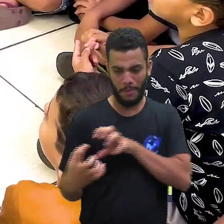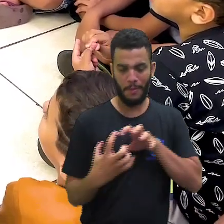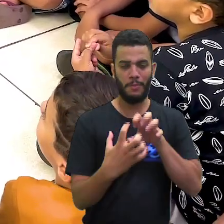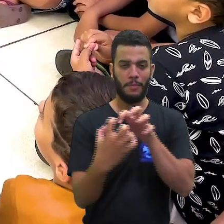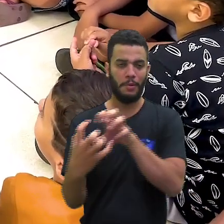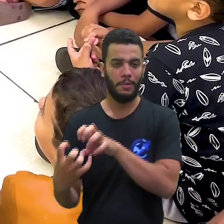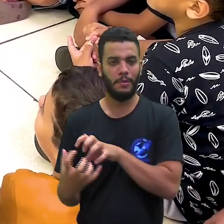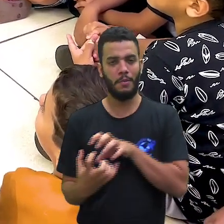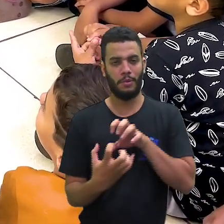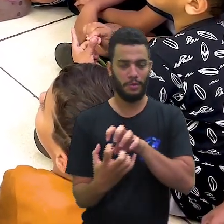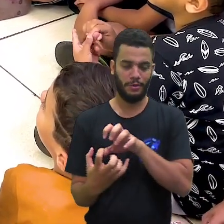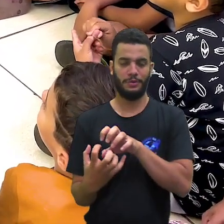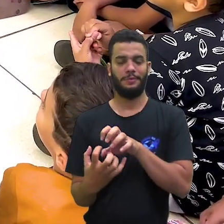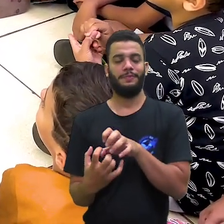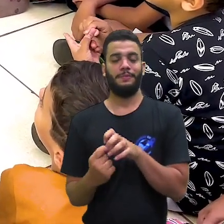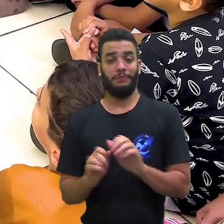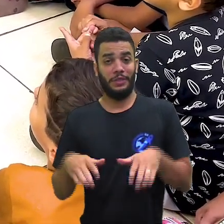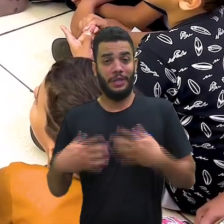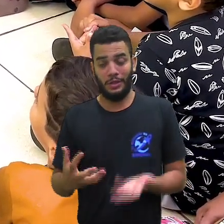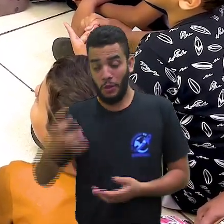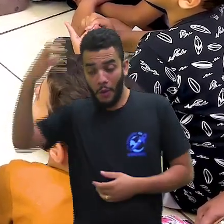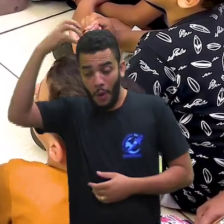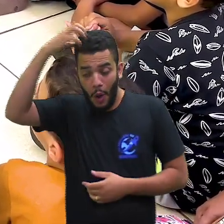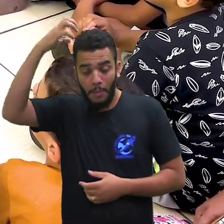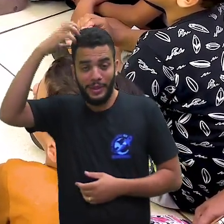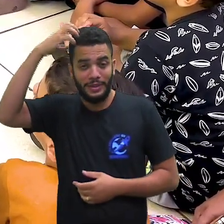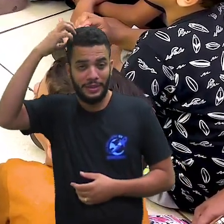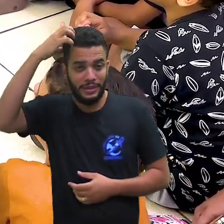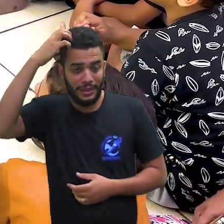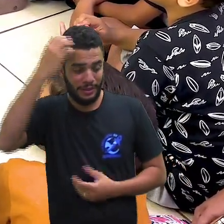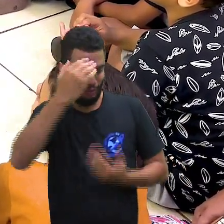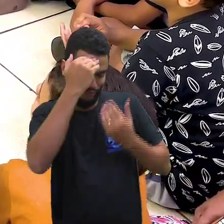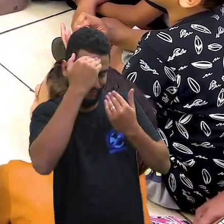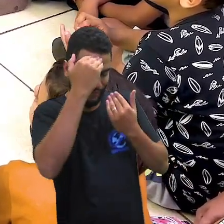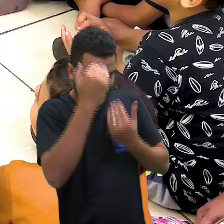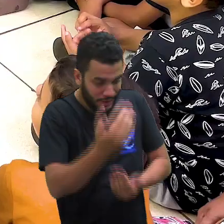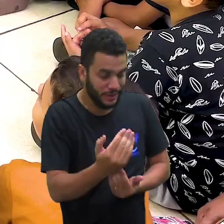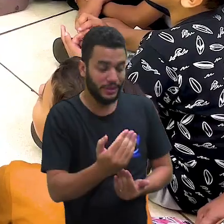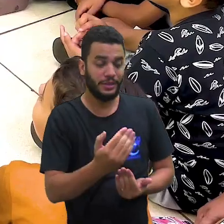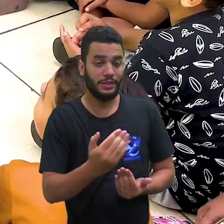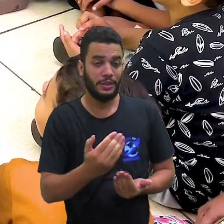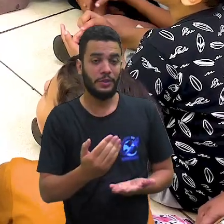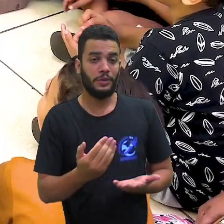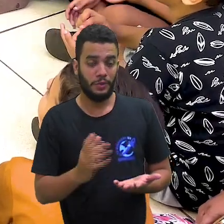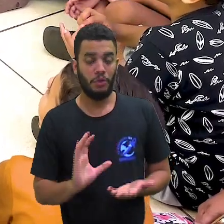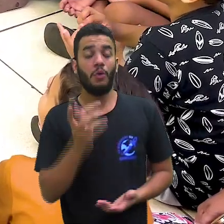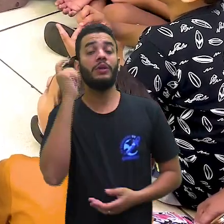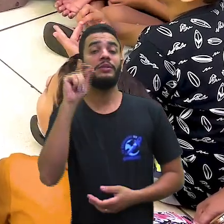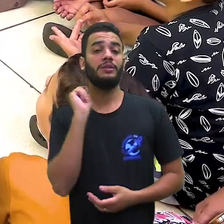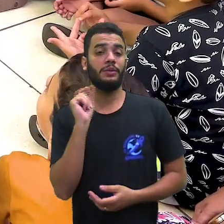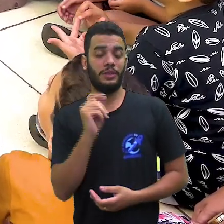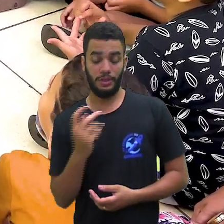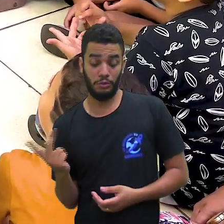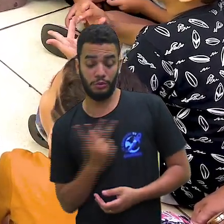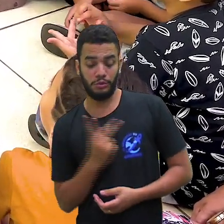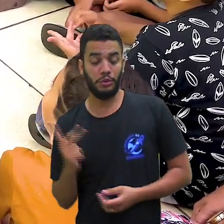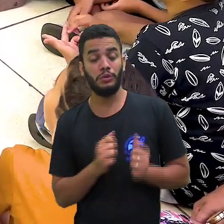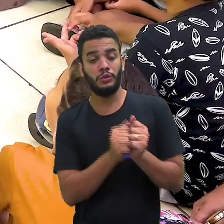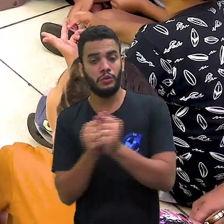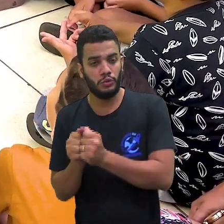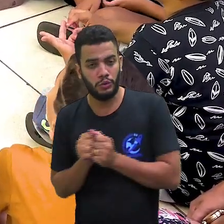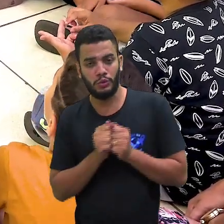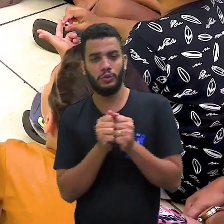ficou muito agradecida e passou a deixar que a fera entrasse todos os dias para colher